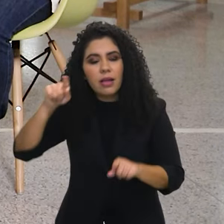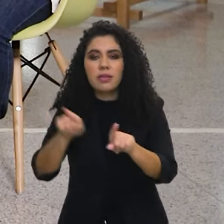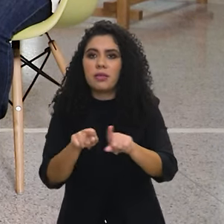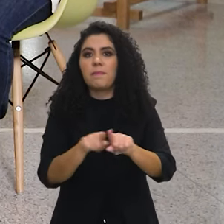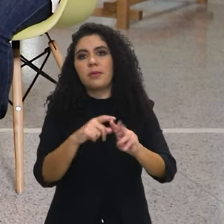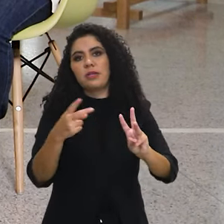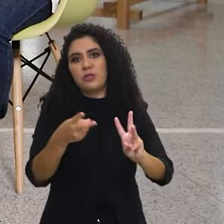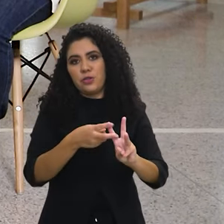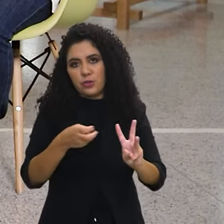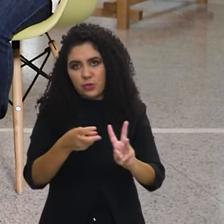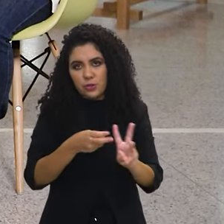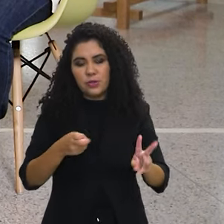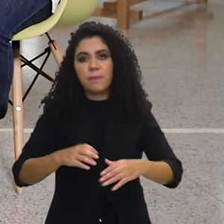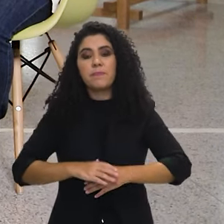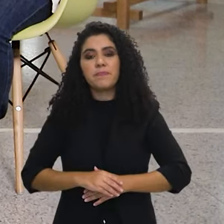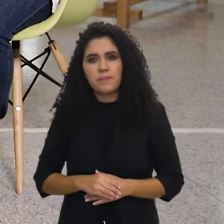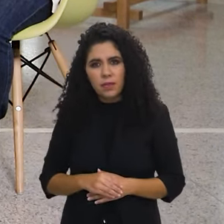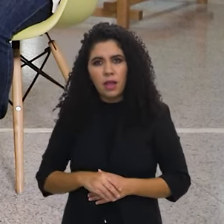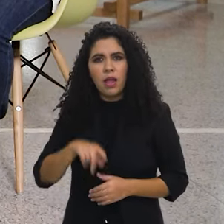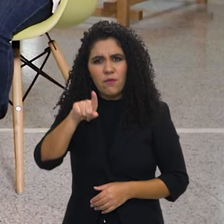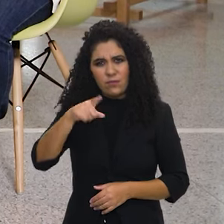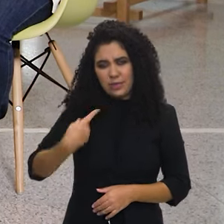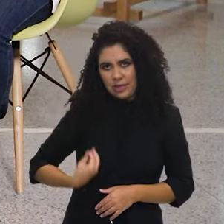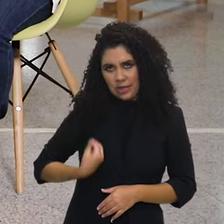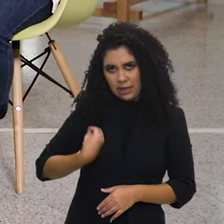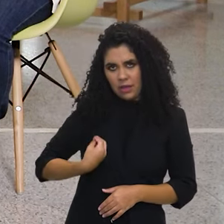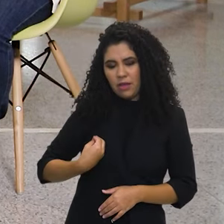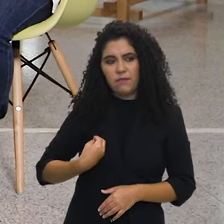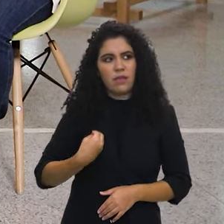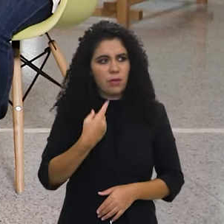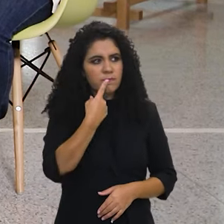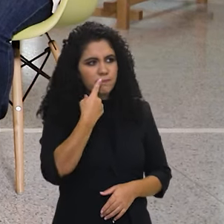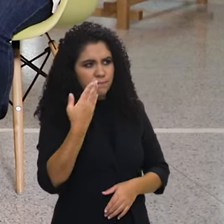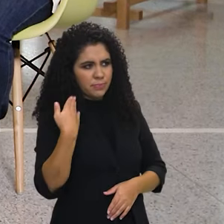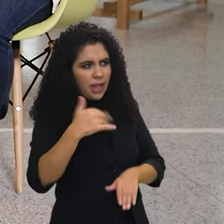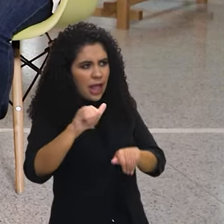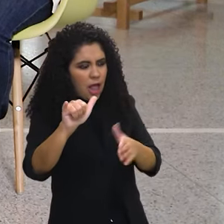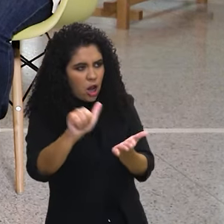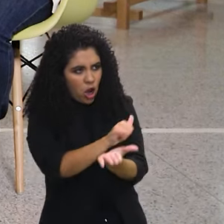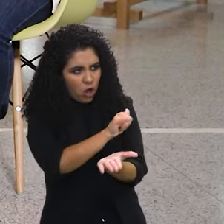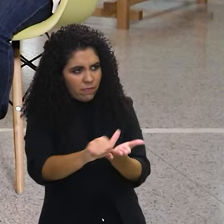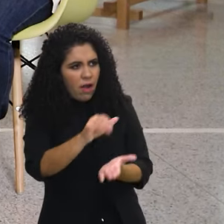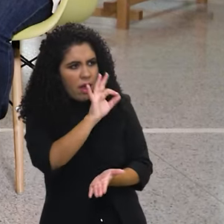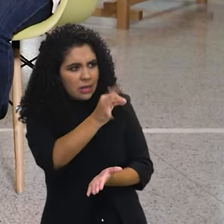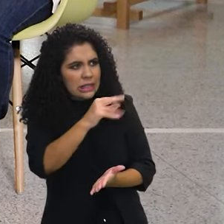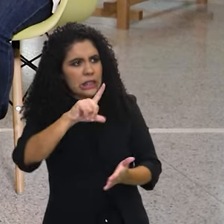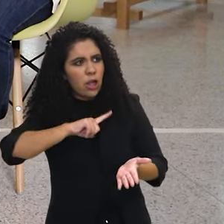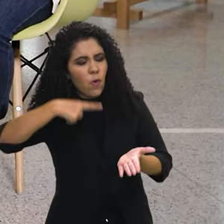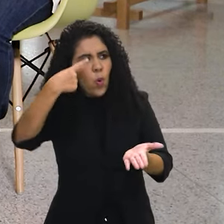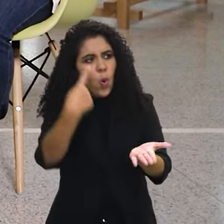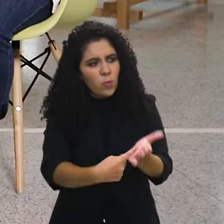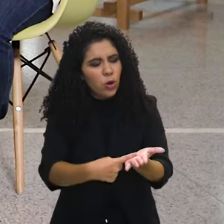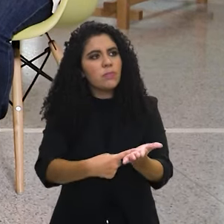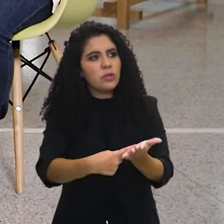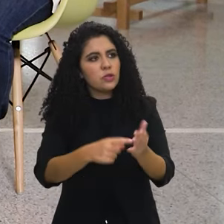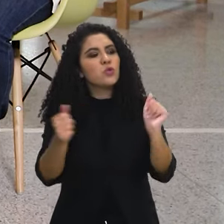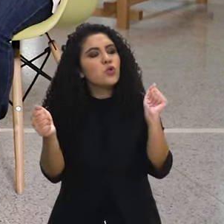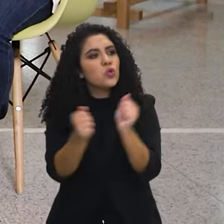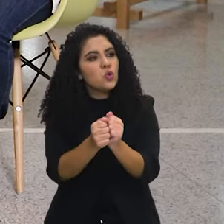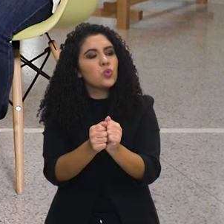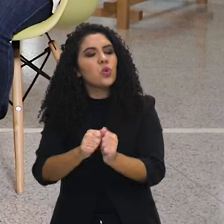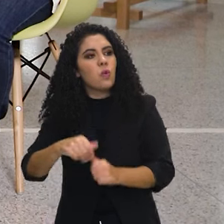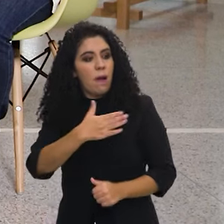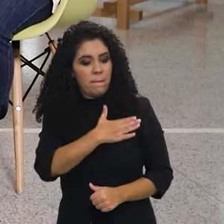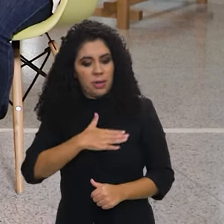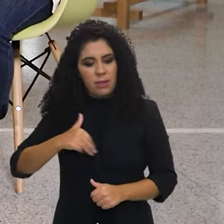e indígenas certo senhora esteve em Nova York uma agenda grande né acompanhado da da primeira